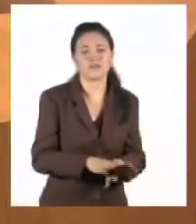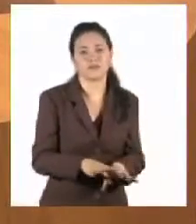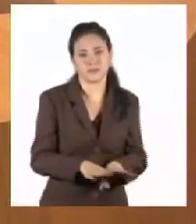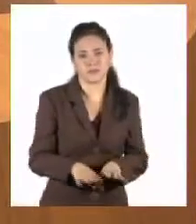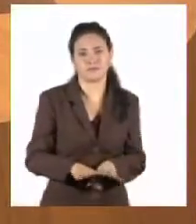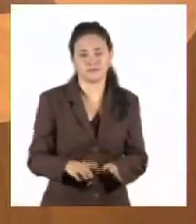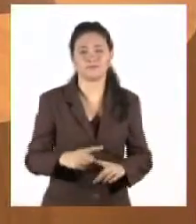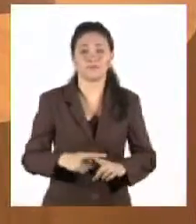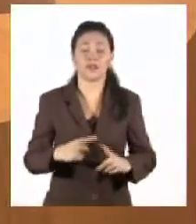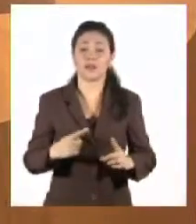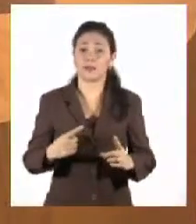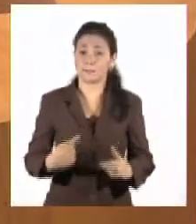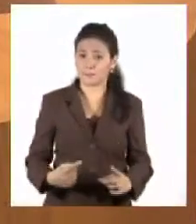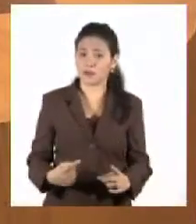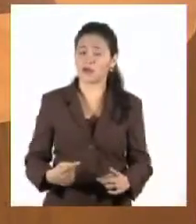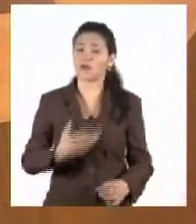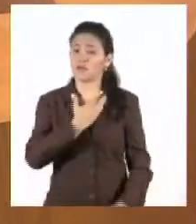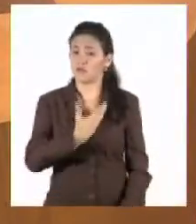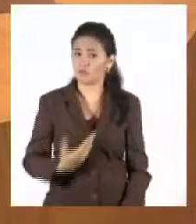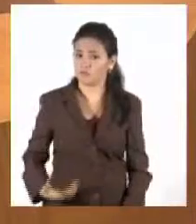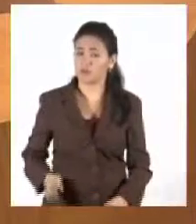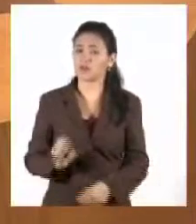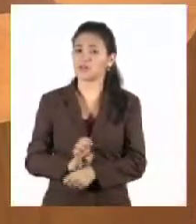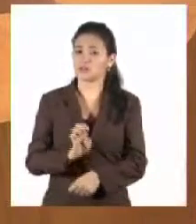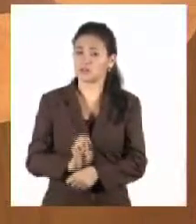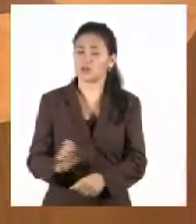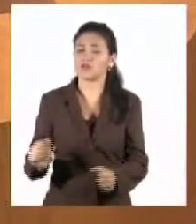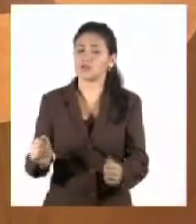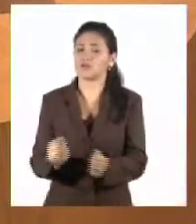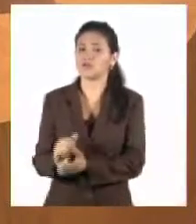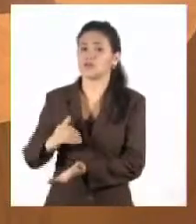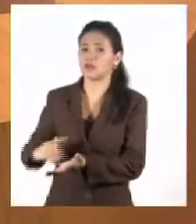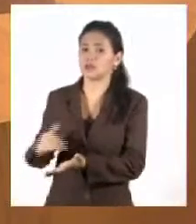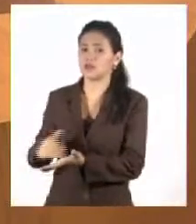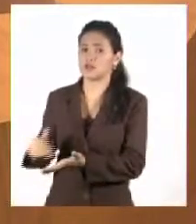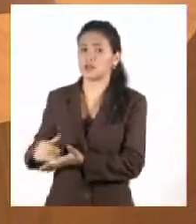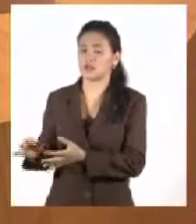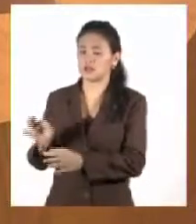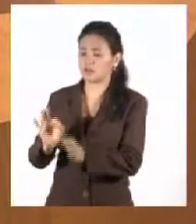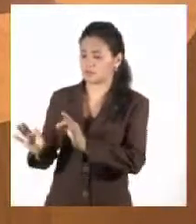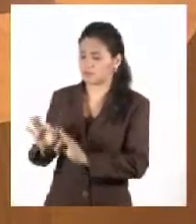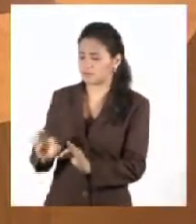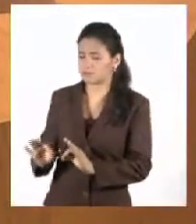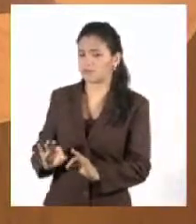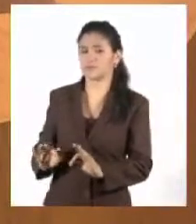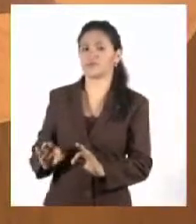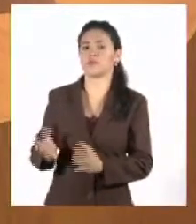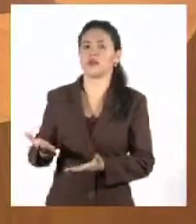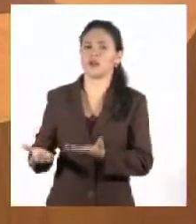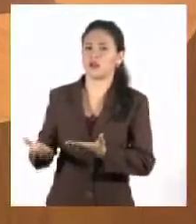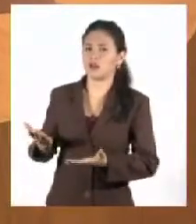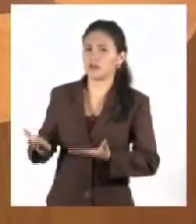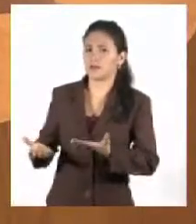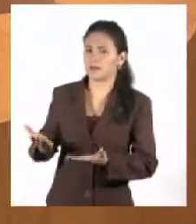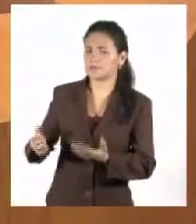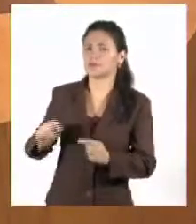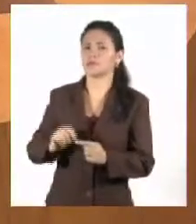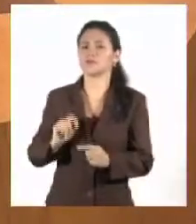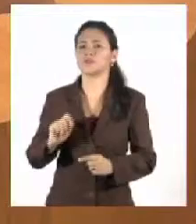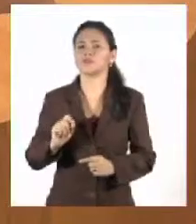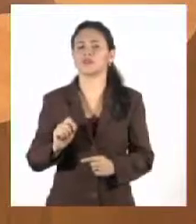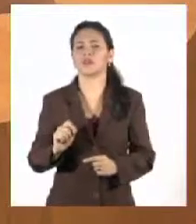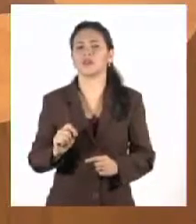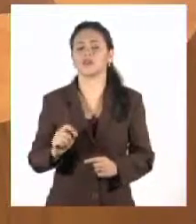Estado, através da Secretaria de Planejamento, equilibrando, faz com que a arrecadação do Estado a nível nacional